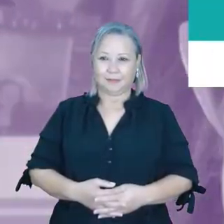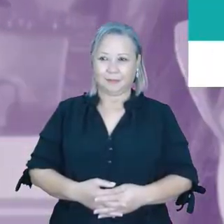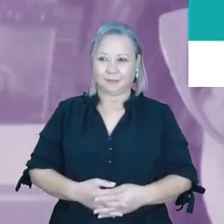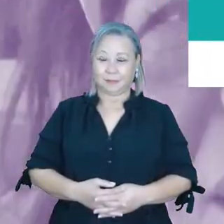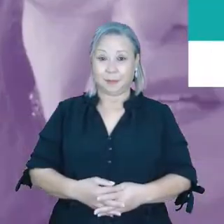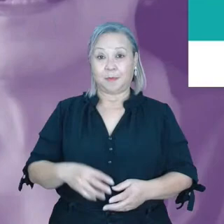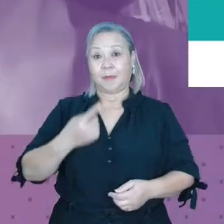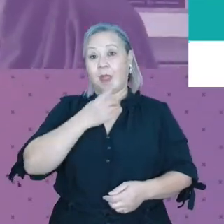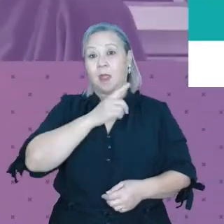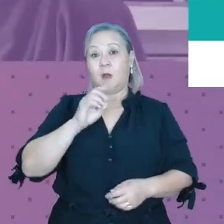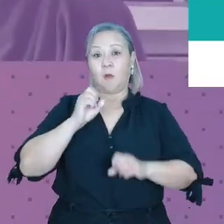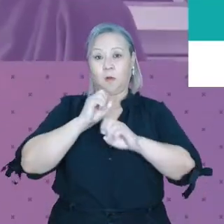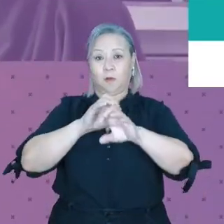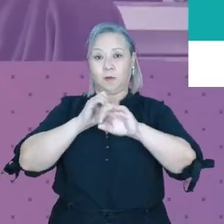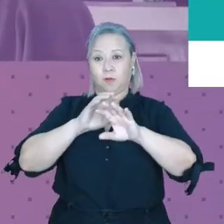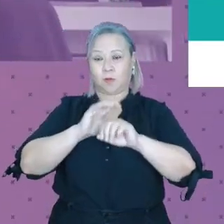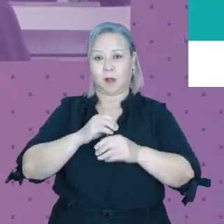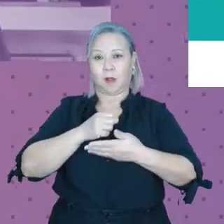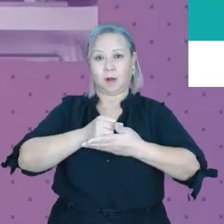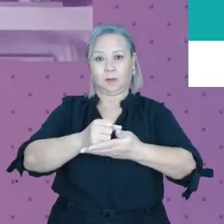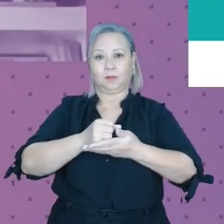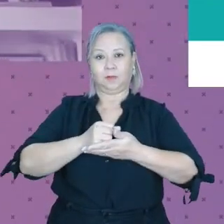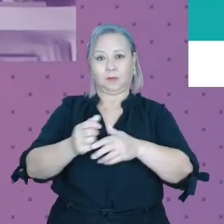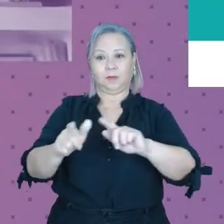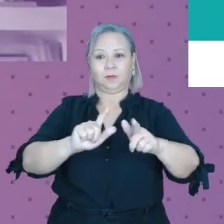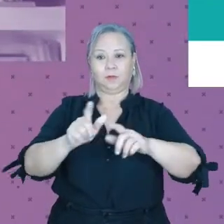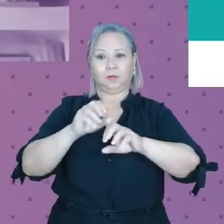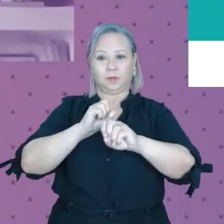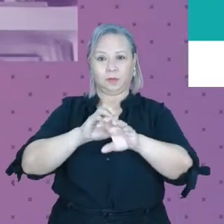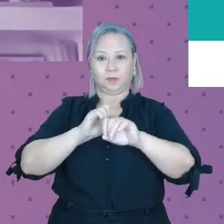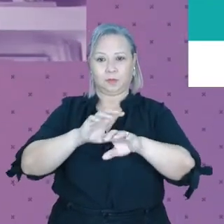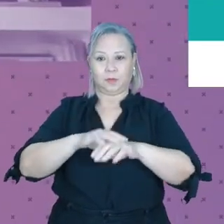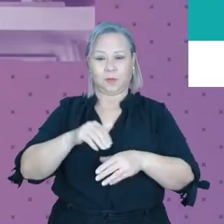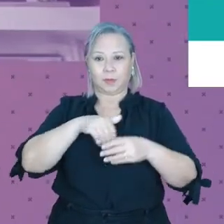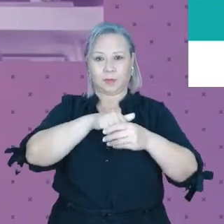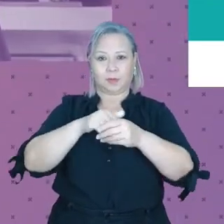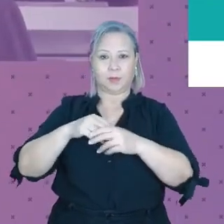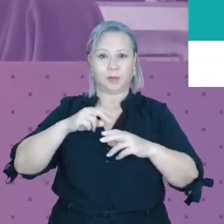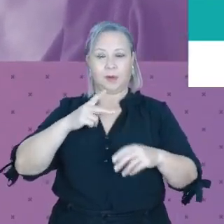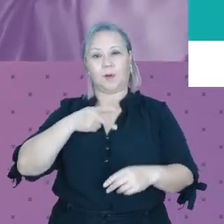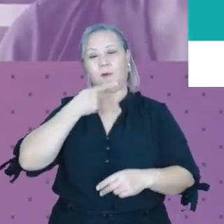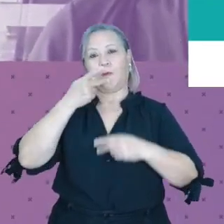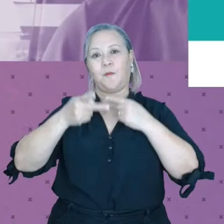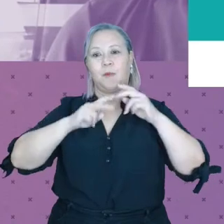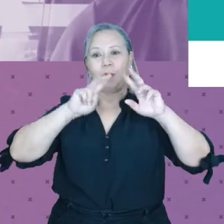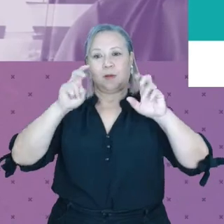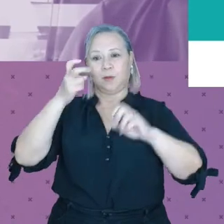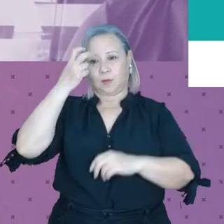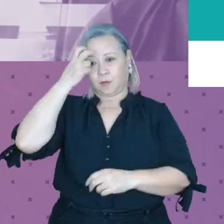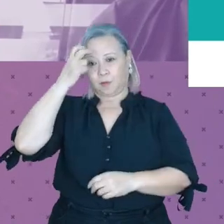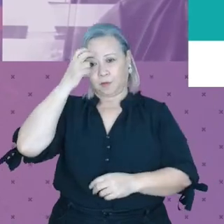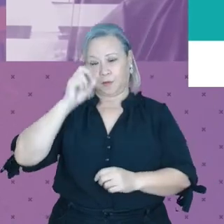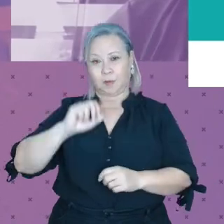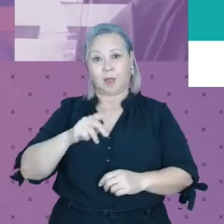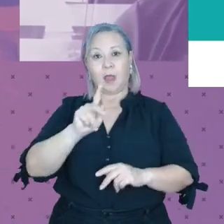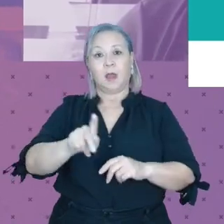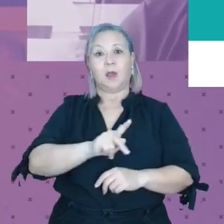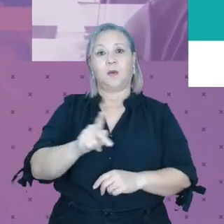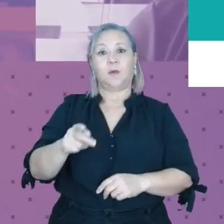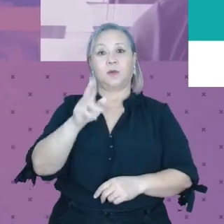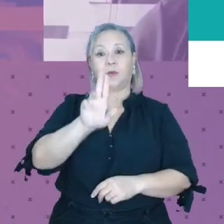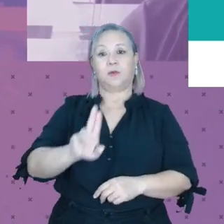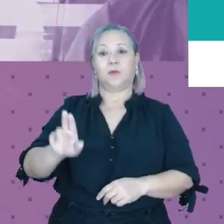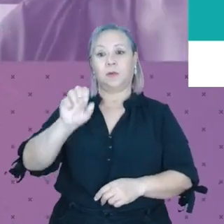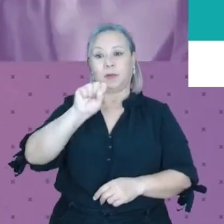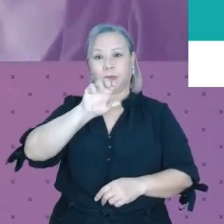Na última aula do bloco do TV Elas por Elas Formação Eleições, que fala sobre cultura, a professora universitária Selma